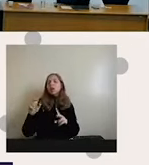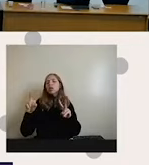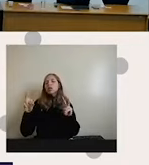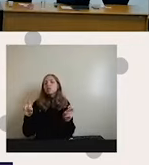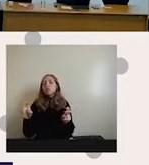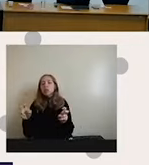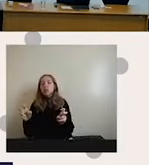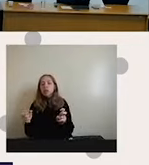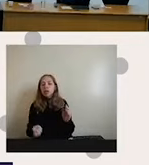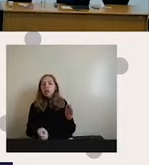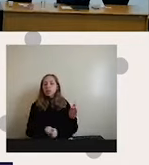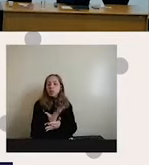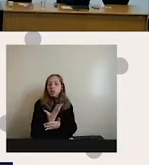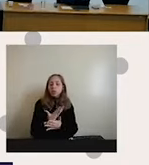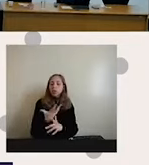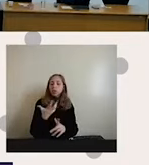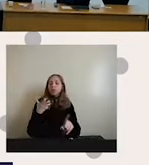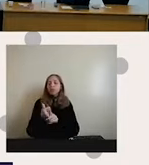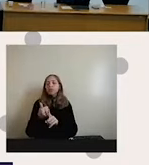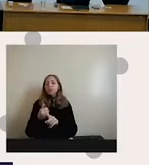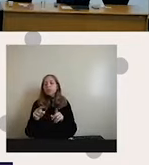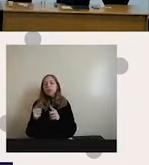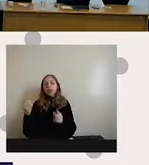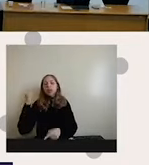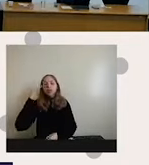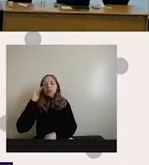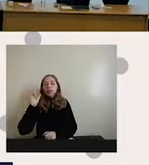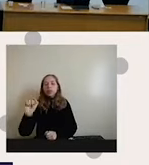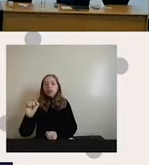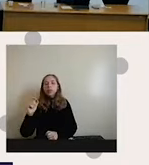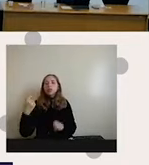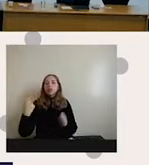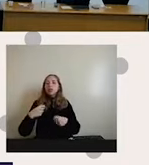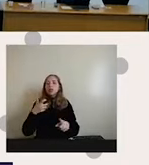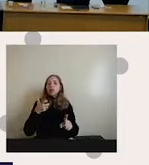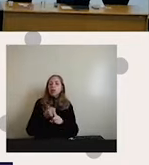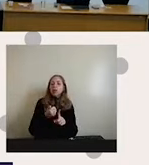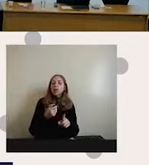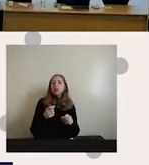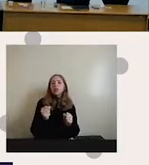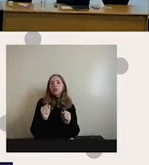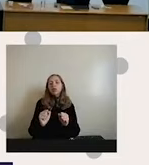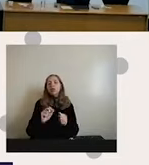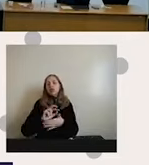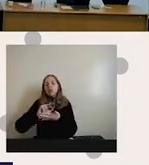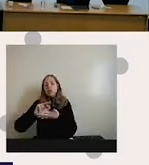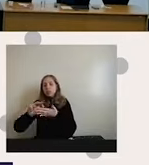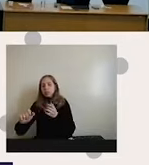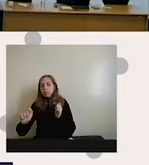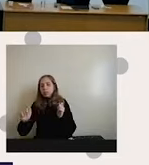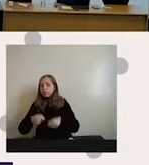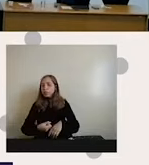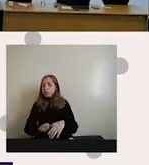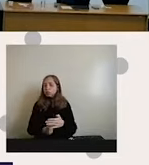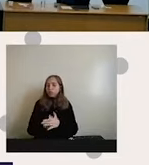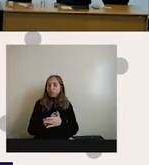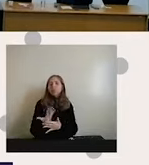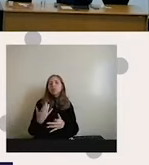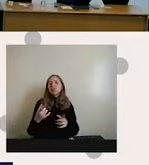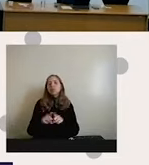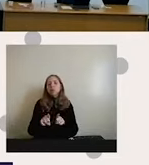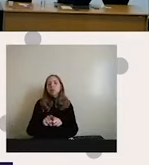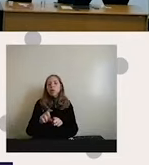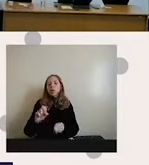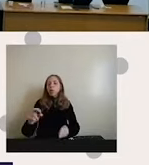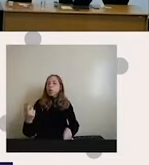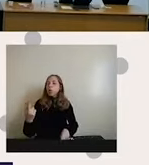direta, né, mas sim entender que uma causa pode ter vários efeitos, como múltiplas causas ter um efeito apenas, né, ou múltiplas causas e